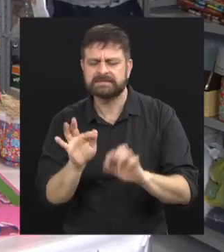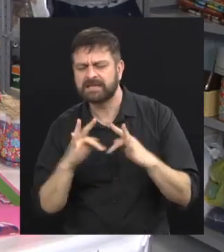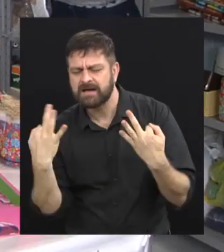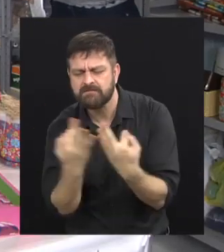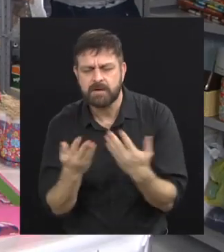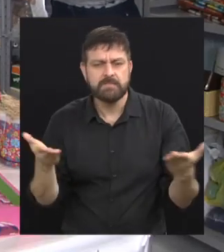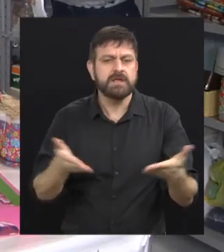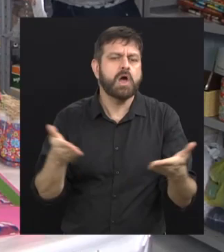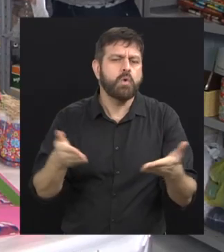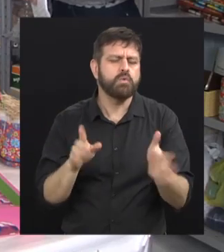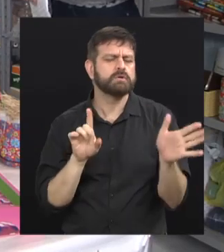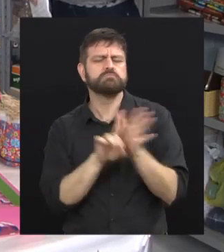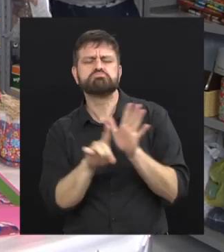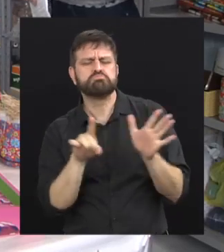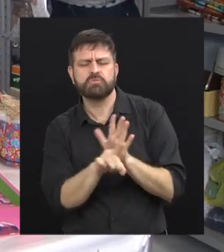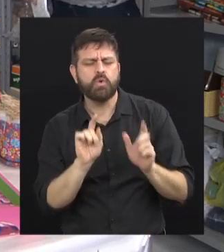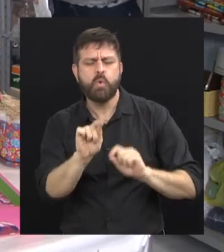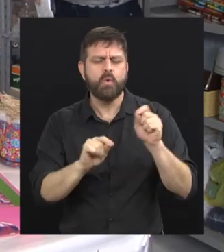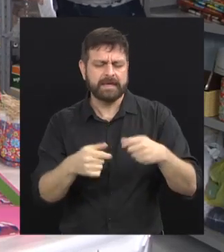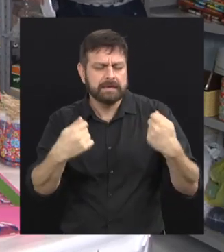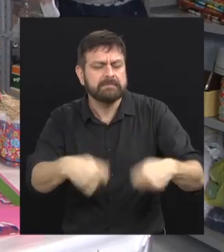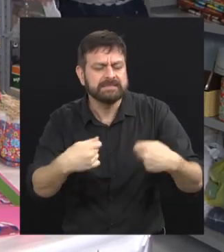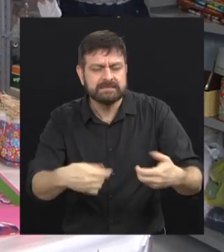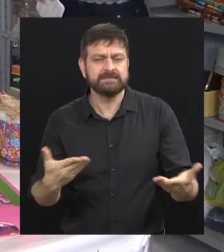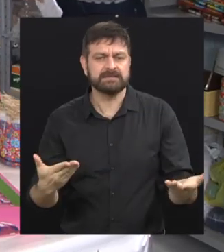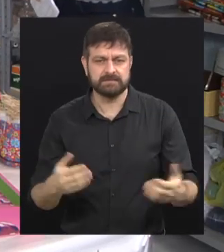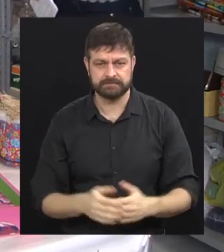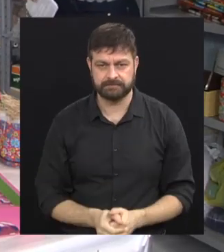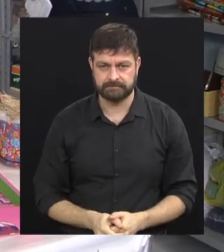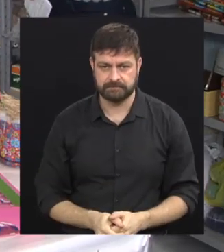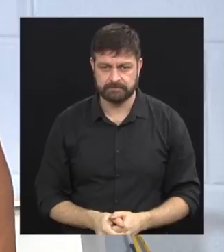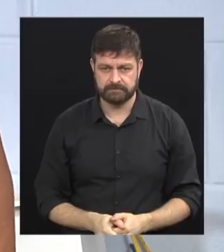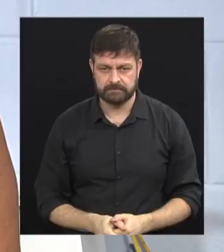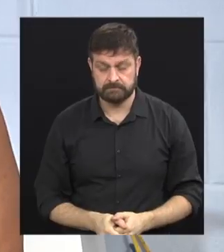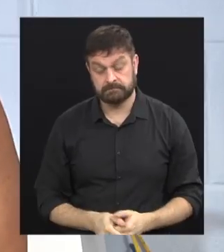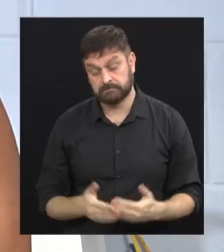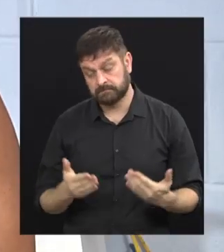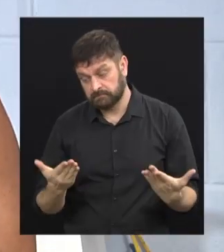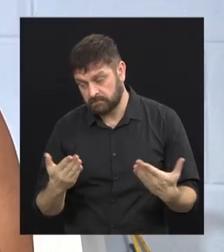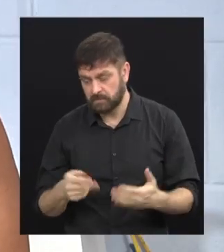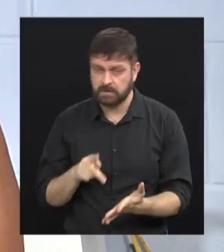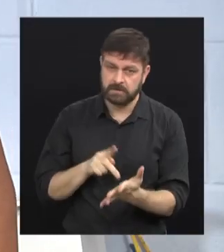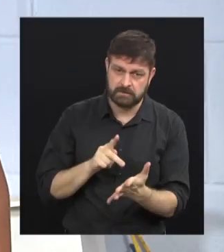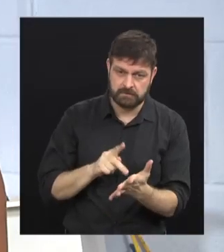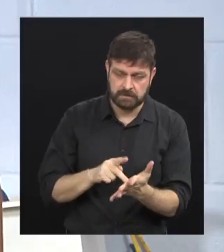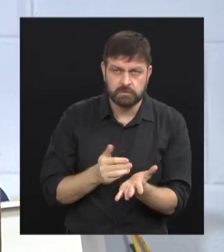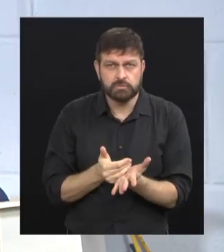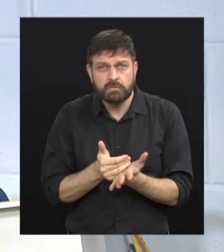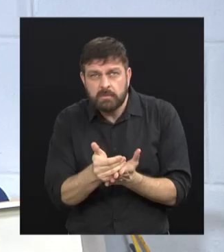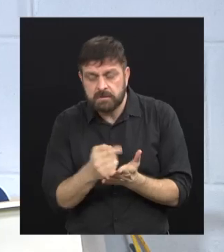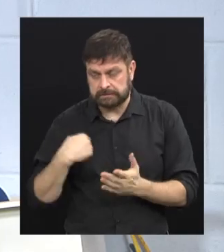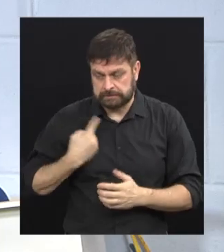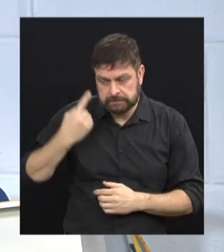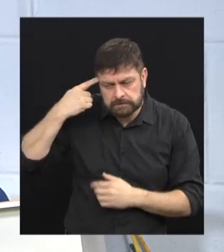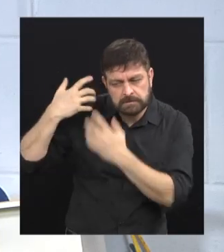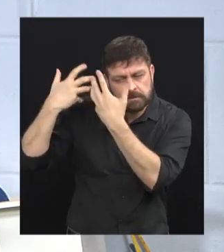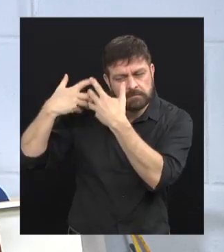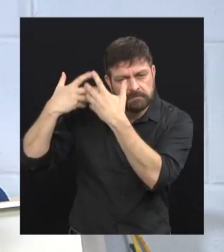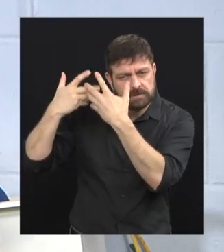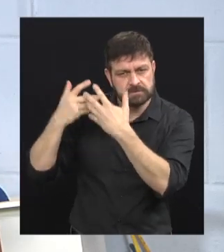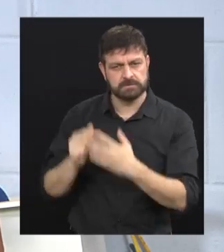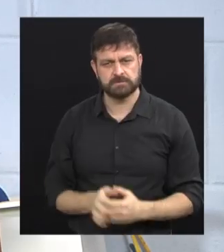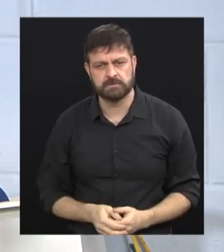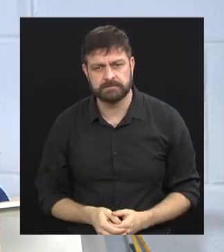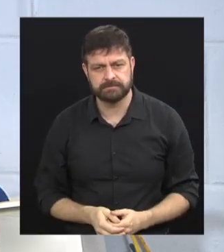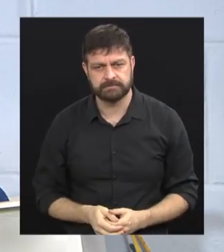famílias todas que são atendidas pelas duas unidades? O que elas mais demandam para vocês? Olha, na verdade, no início a gente pensou